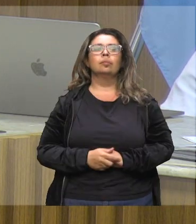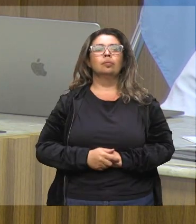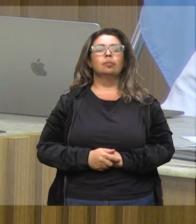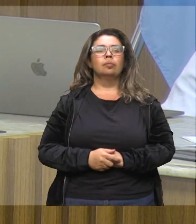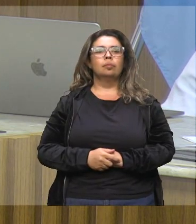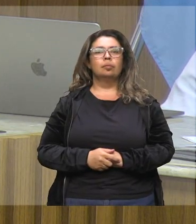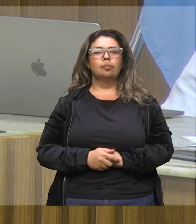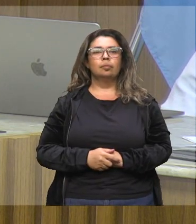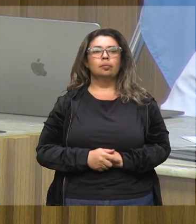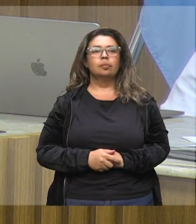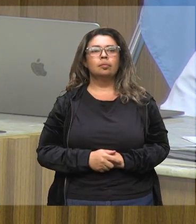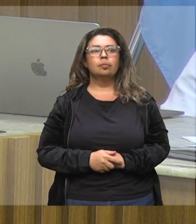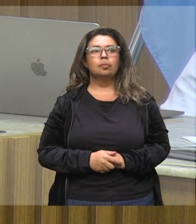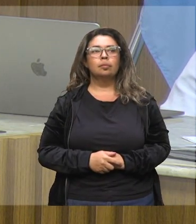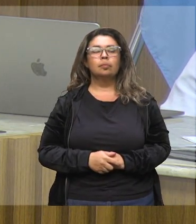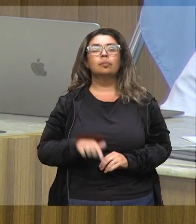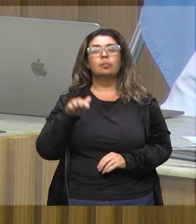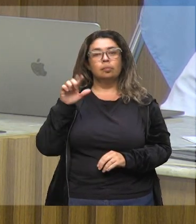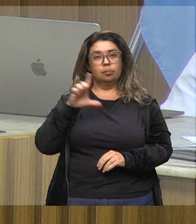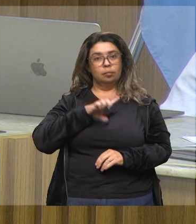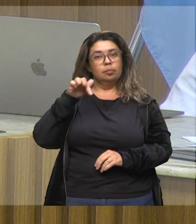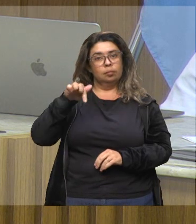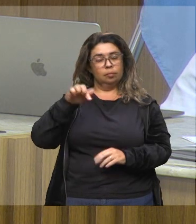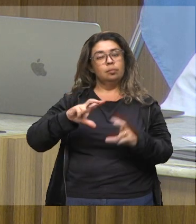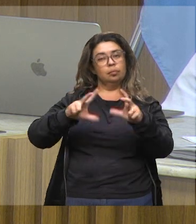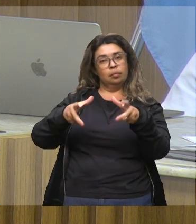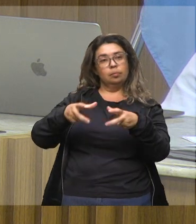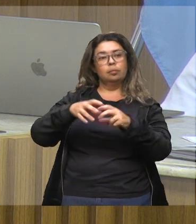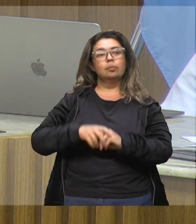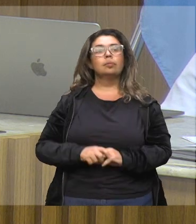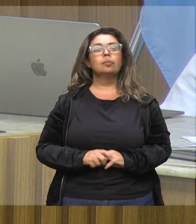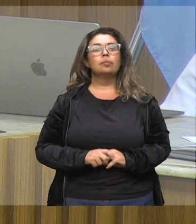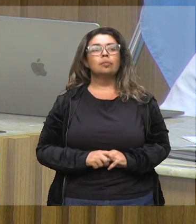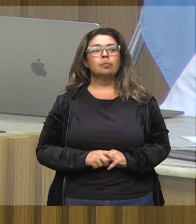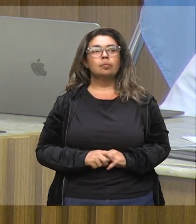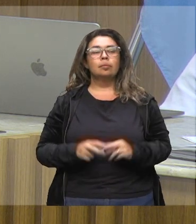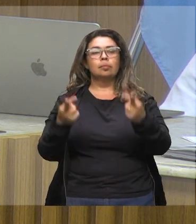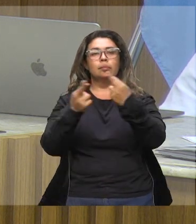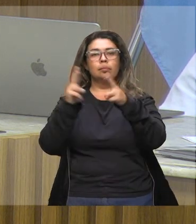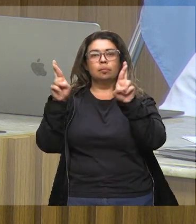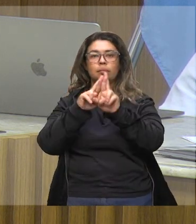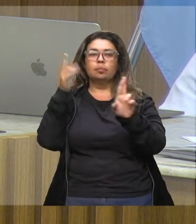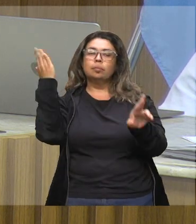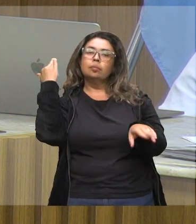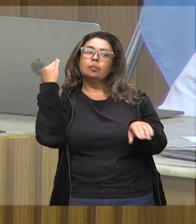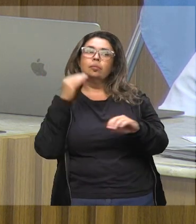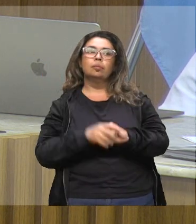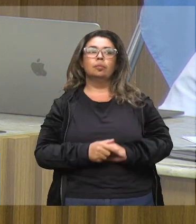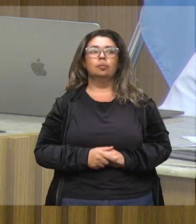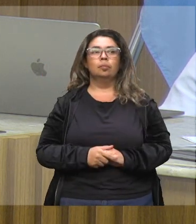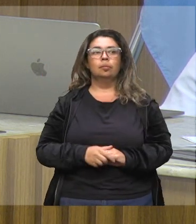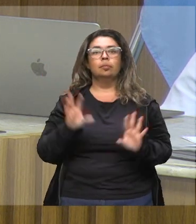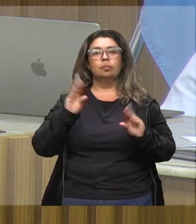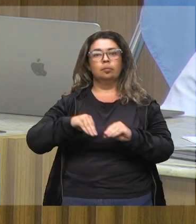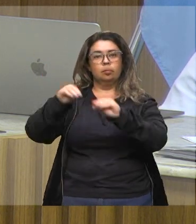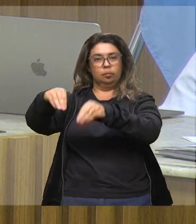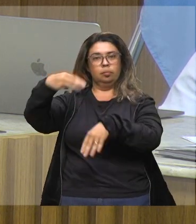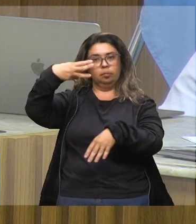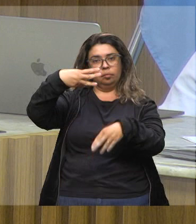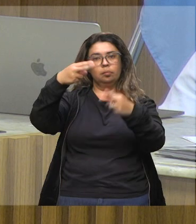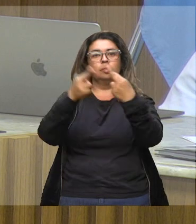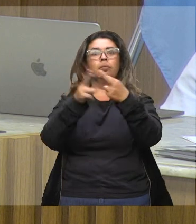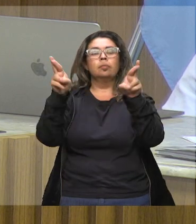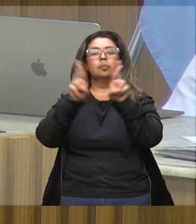44/2023, que está tramitando aqui na Câmara. A sessão passada, ele foi adiado por